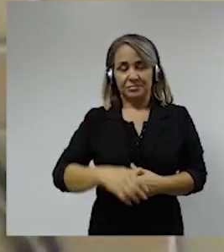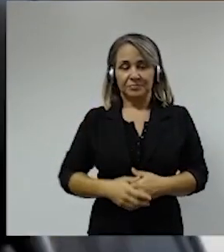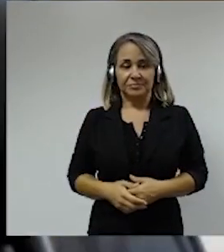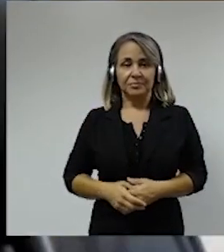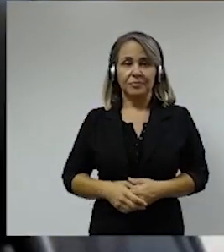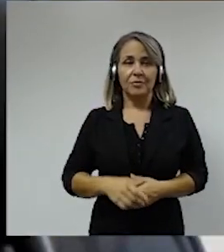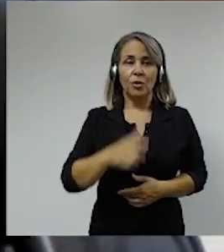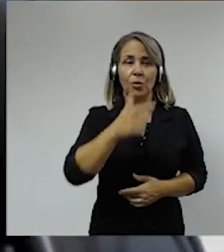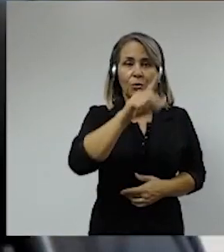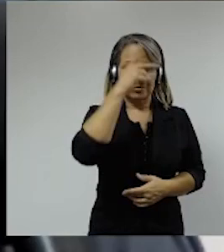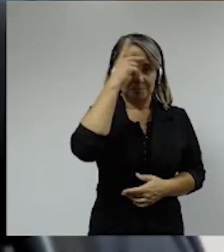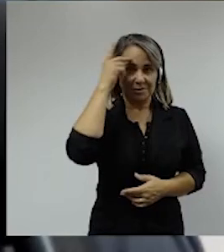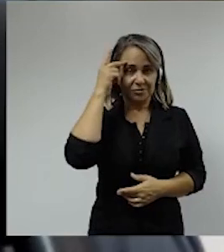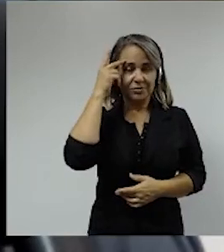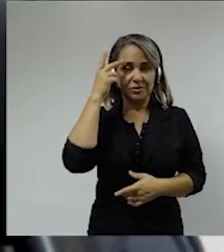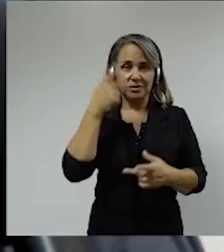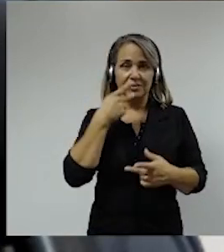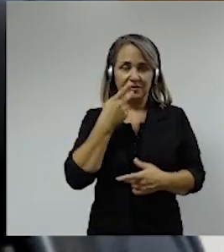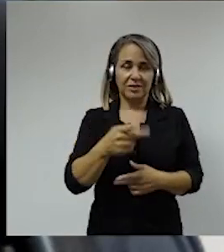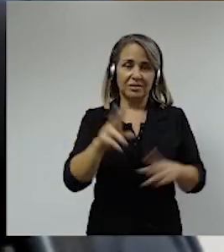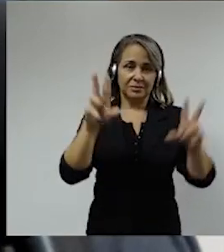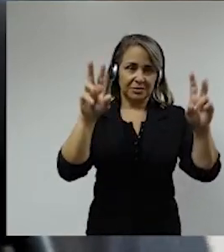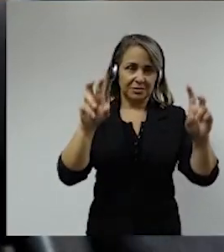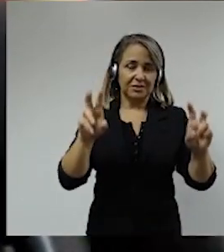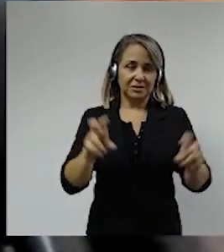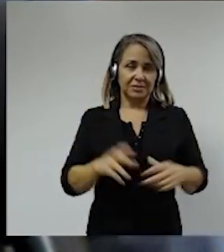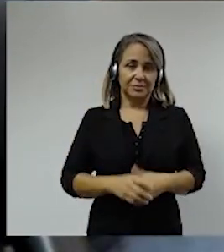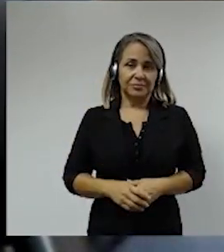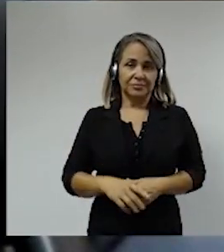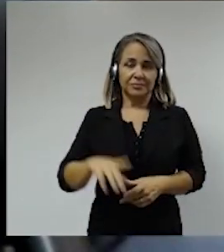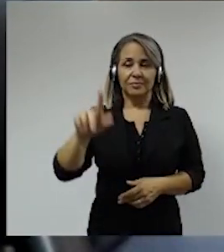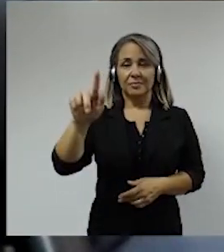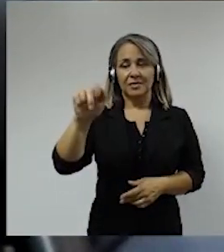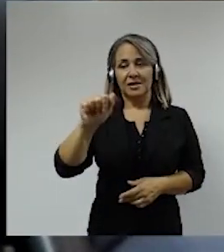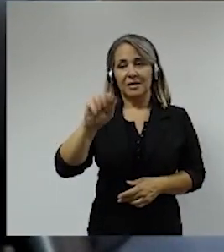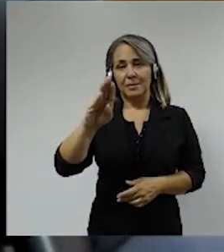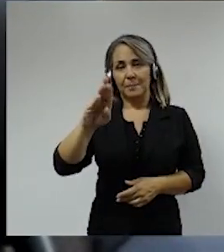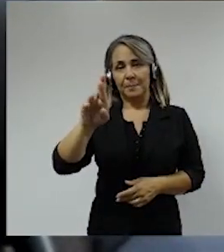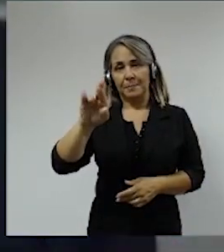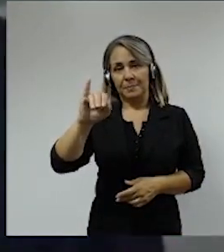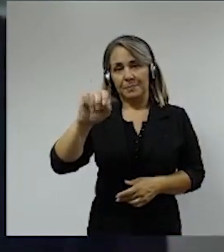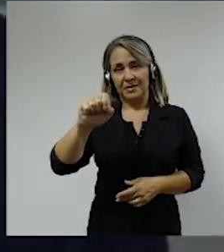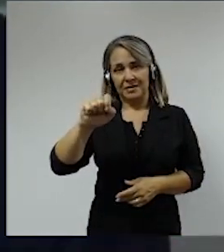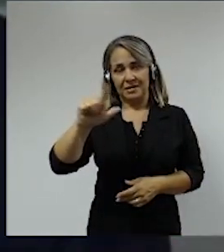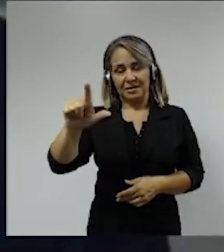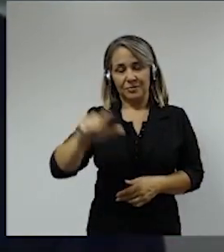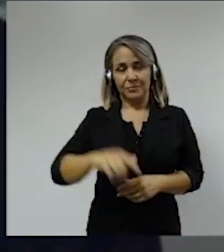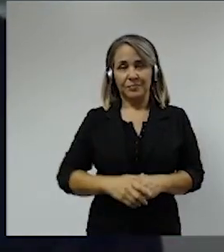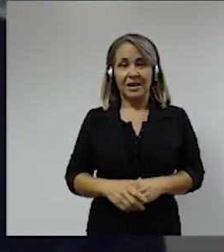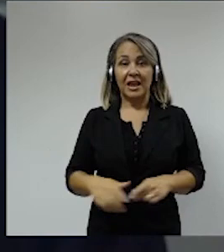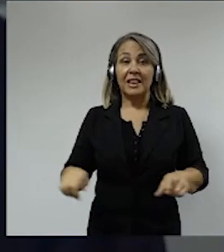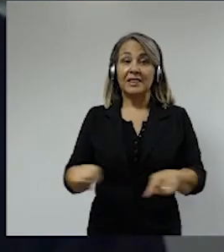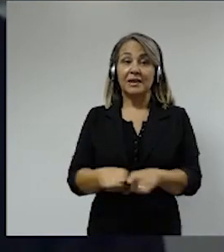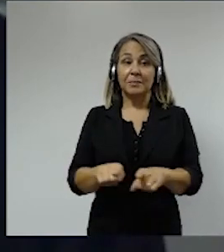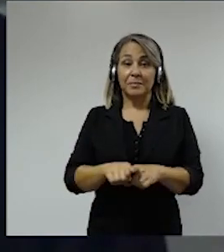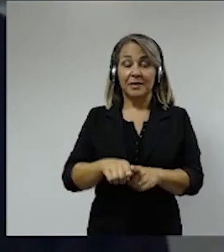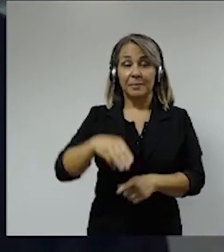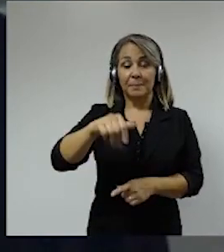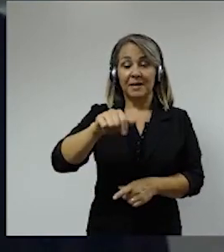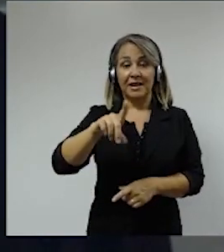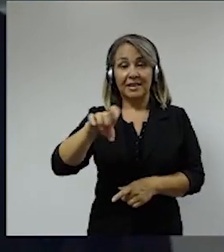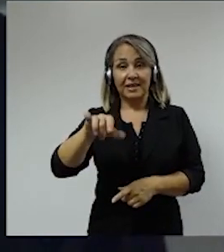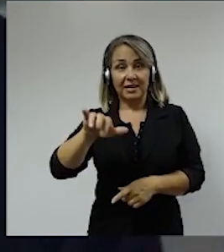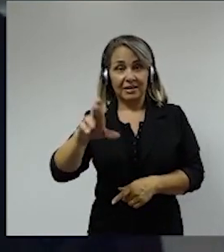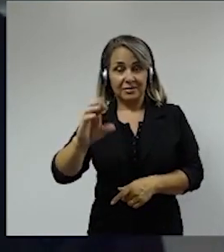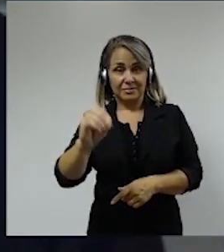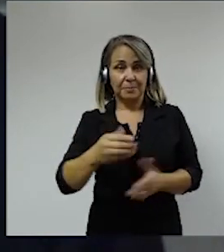Alguém mais quer falar sobre essa questão? Doutor Gabriel? O Madeiro perdeu também o Luciano Huck como